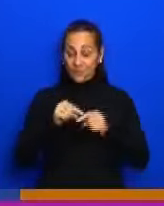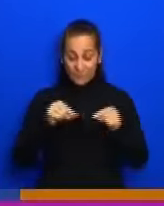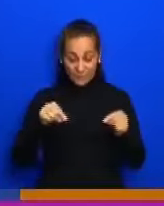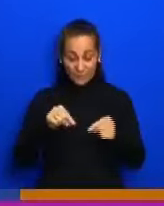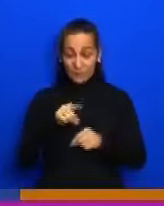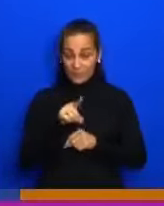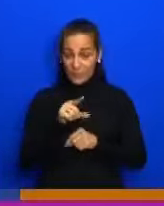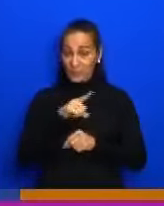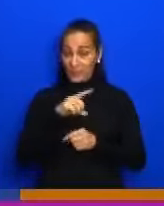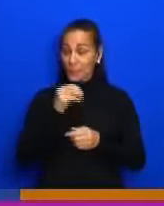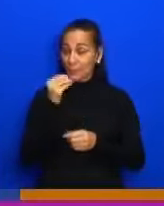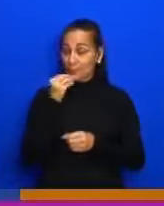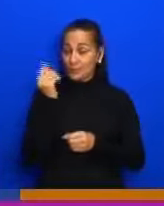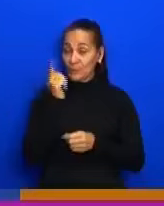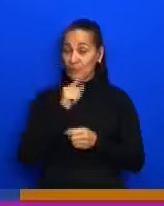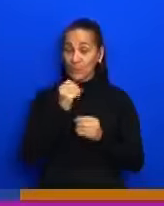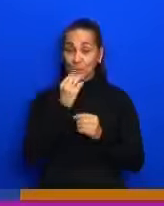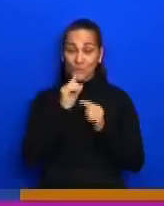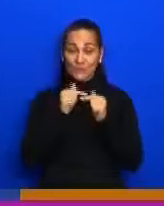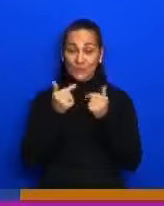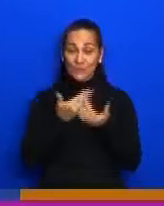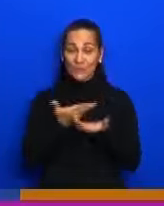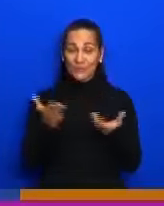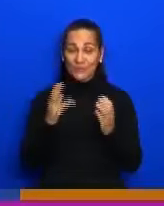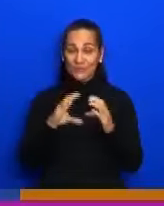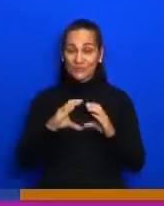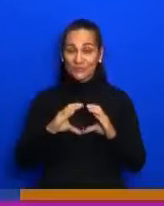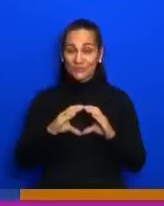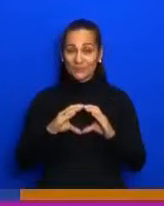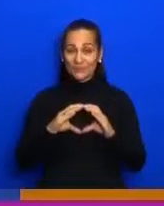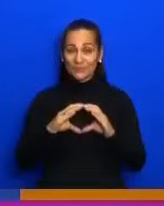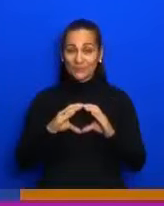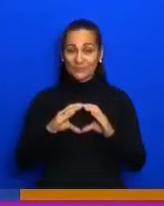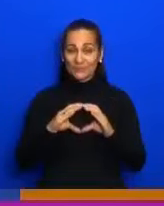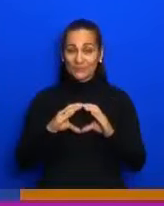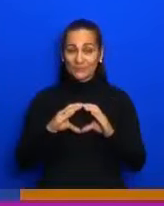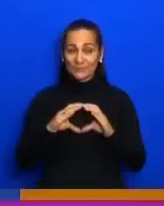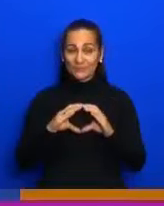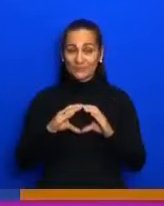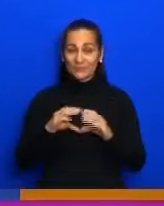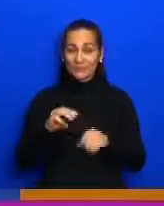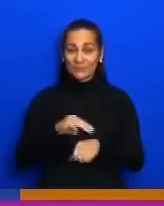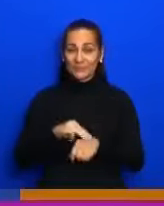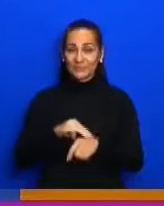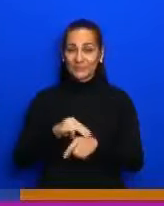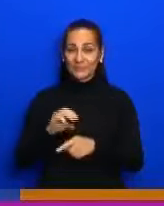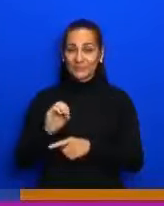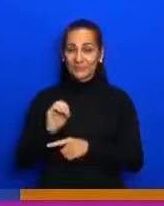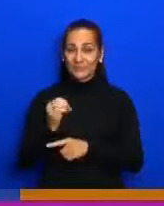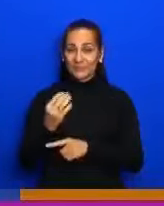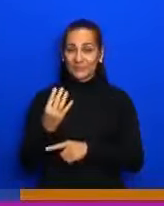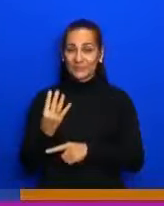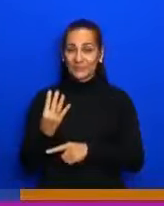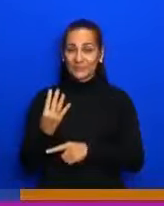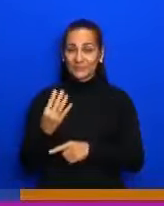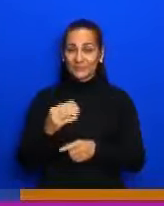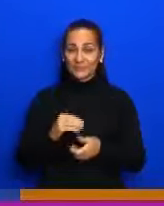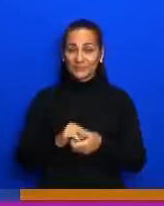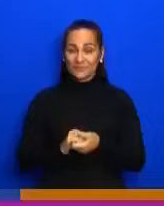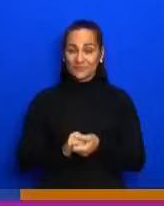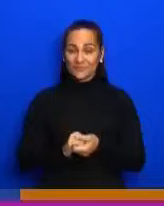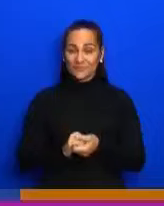Você ainda tem chances. Boa sorte. Bola marrom, 04.